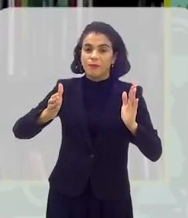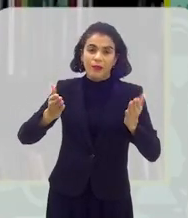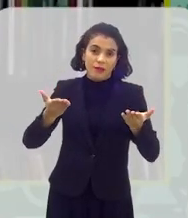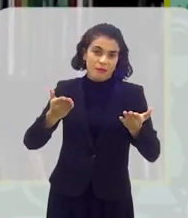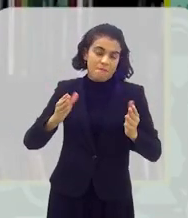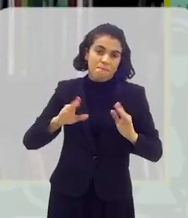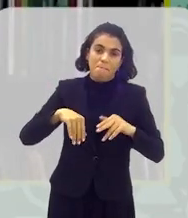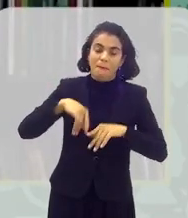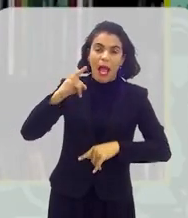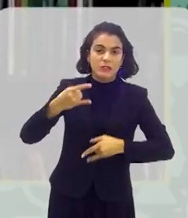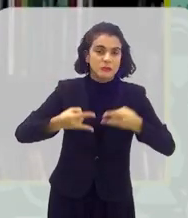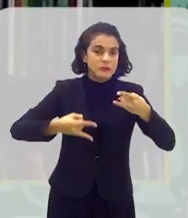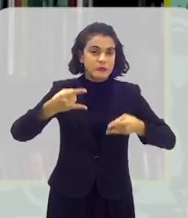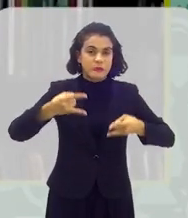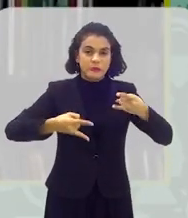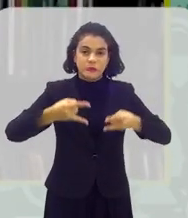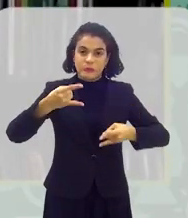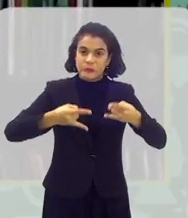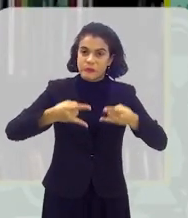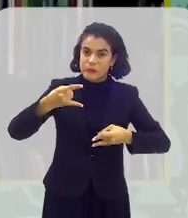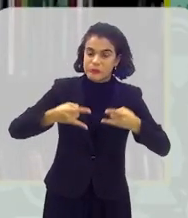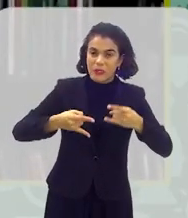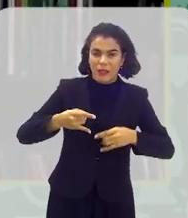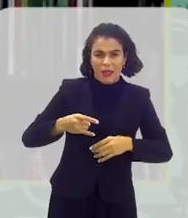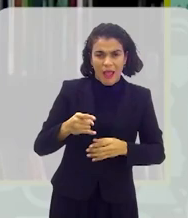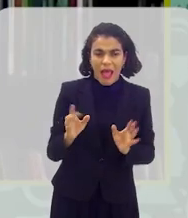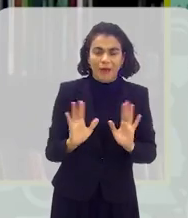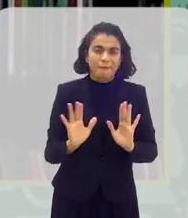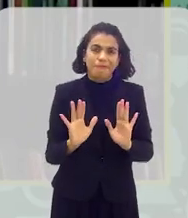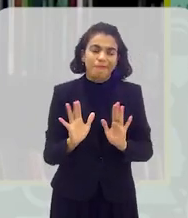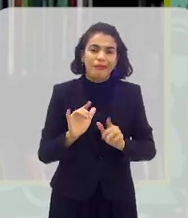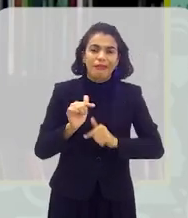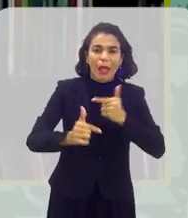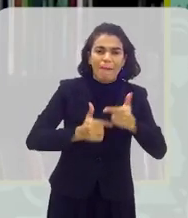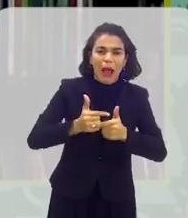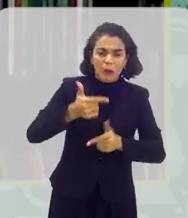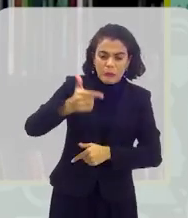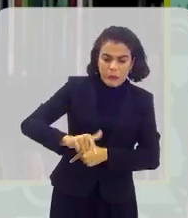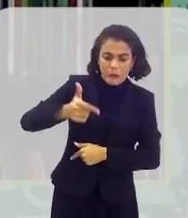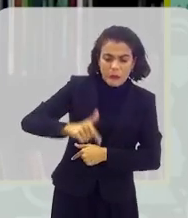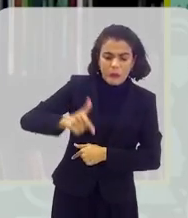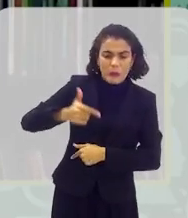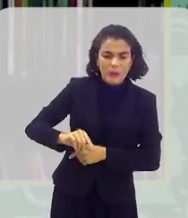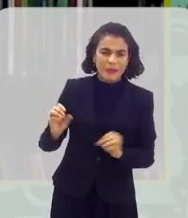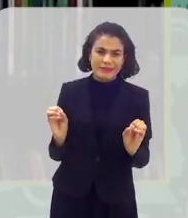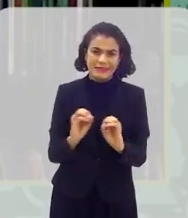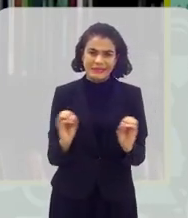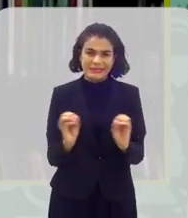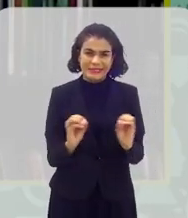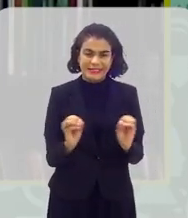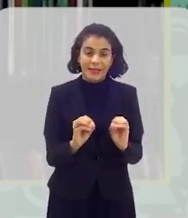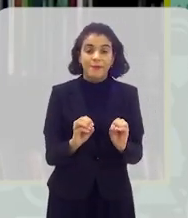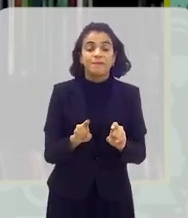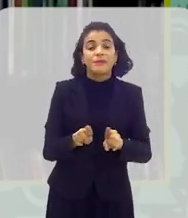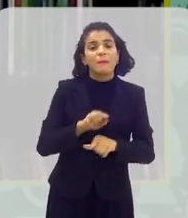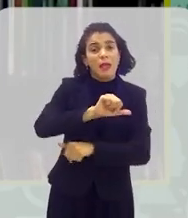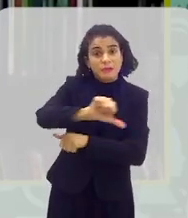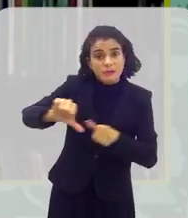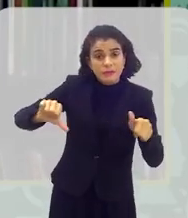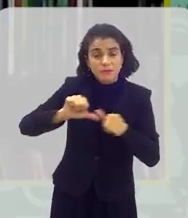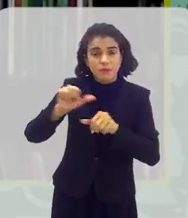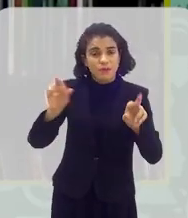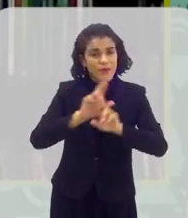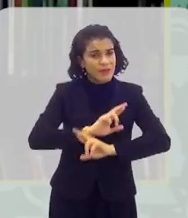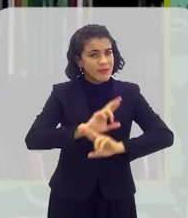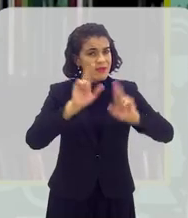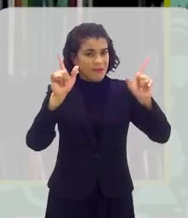muito automáticos nada de atividade positiva né E essa mudança